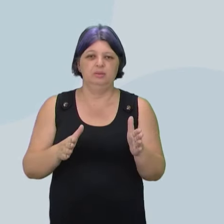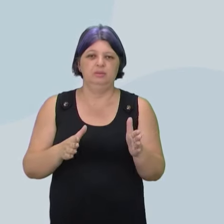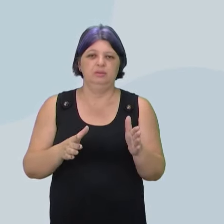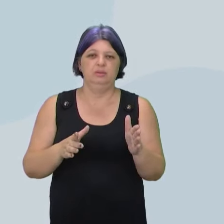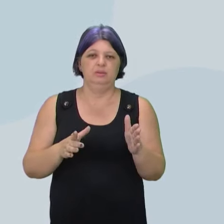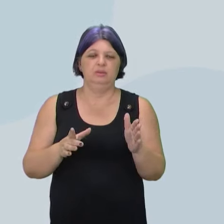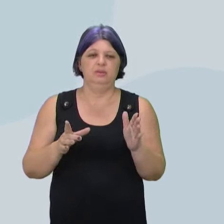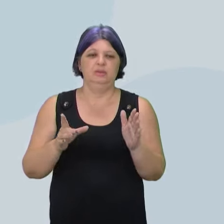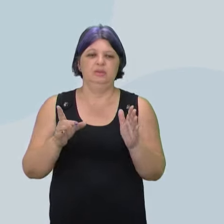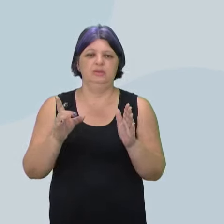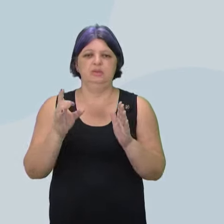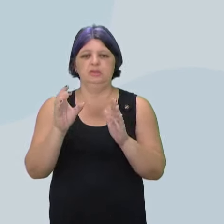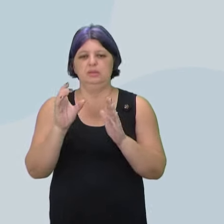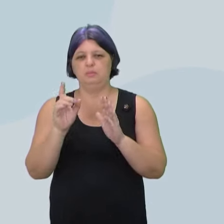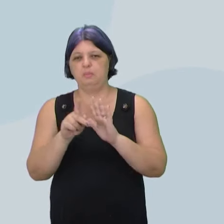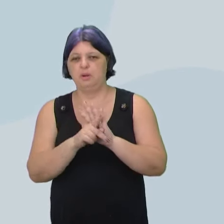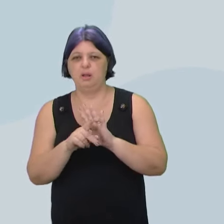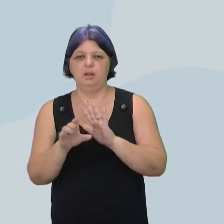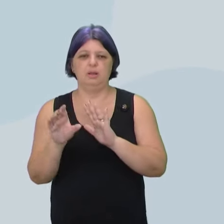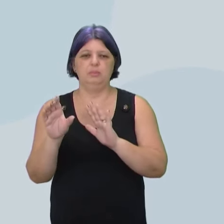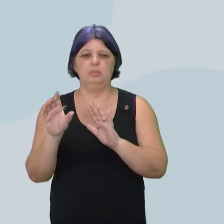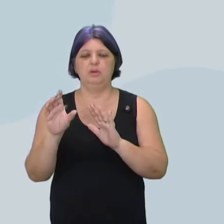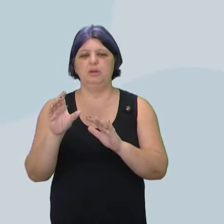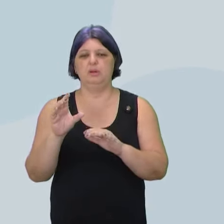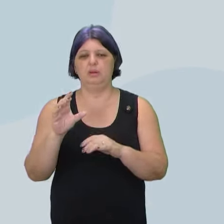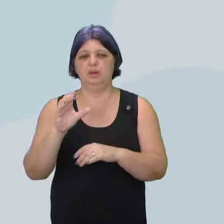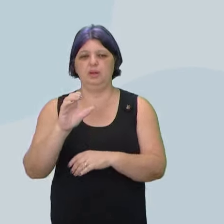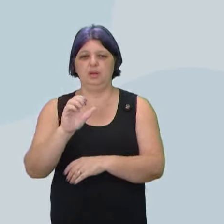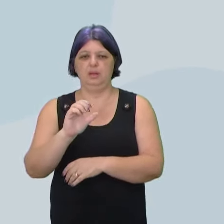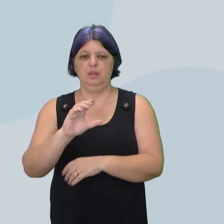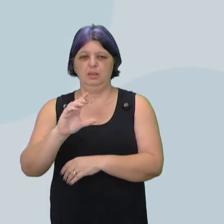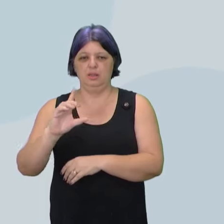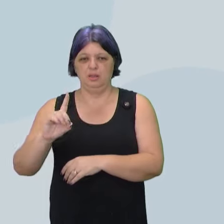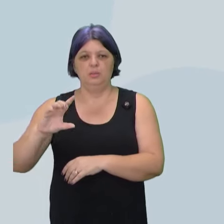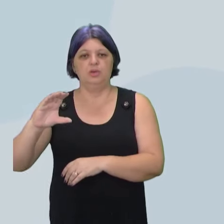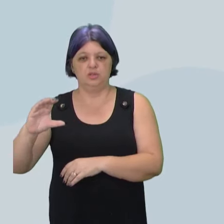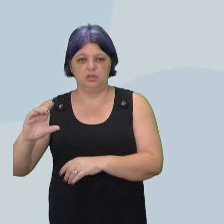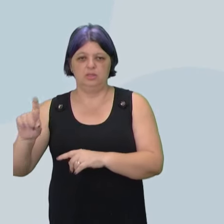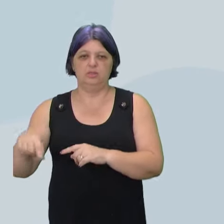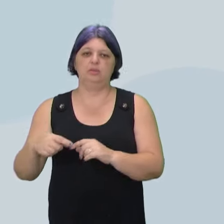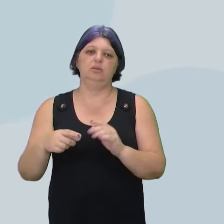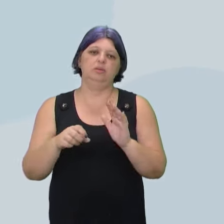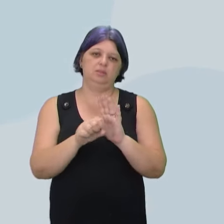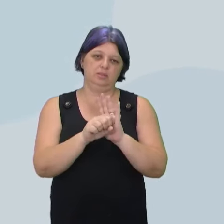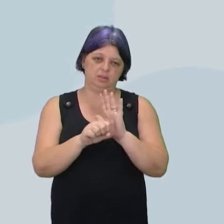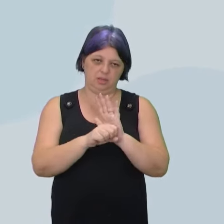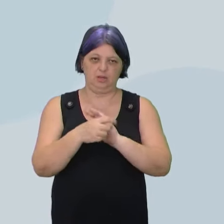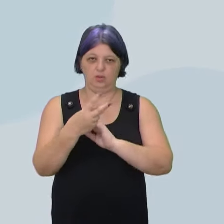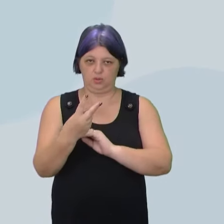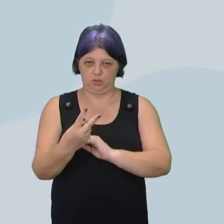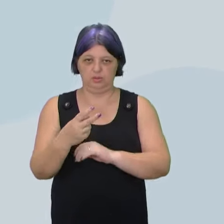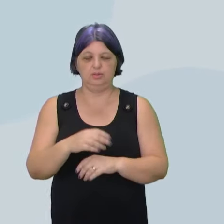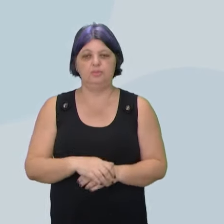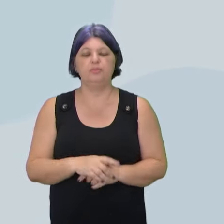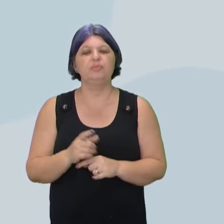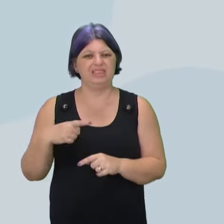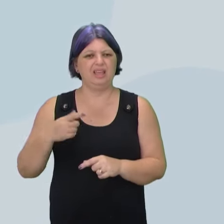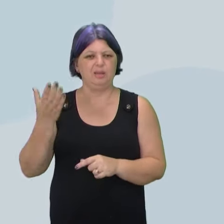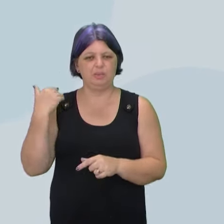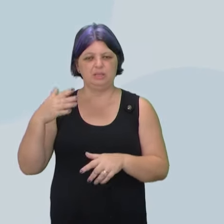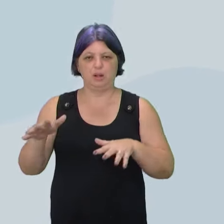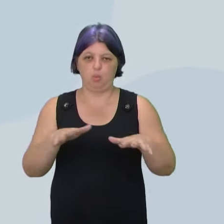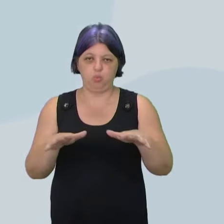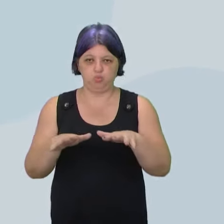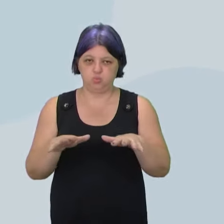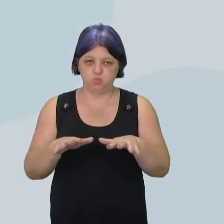século 2 aí, depois de Cristo, tá? Que na época, na China, tinha muitos terremotos, né? Na época não, e